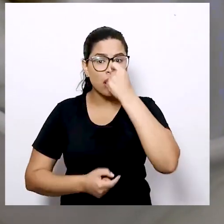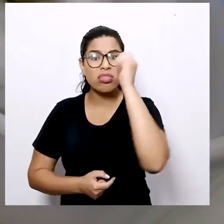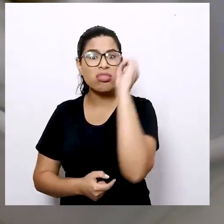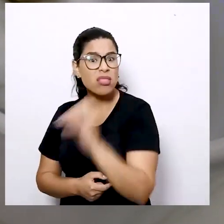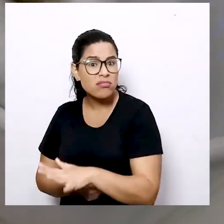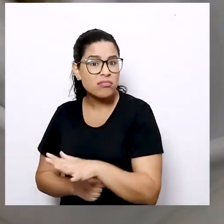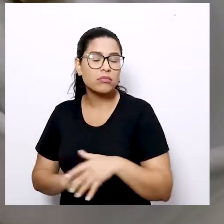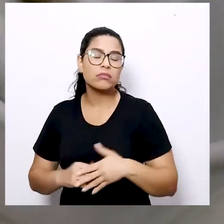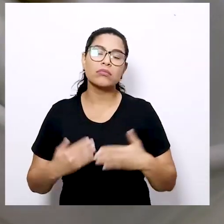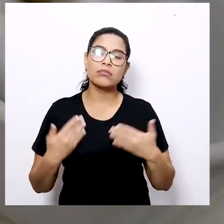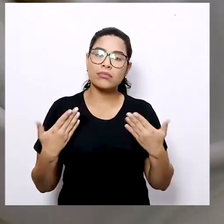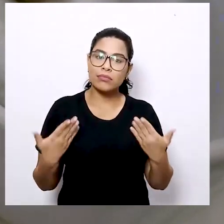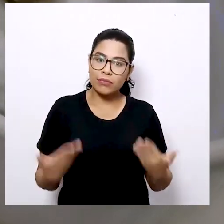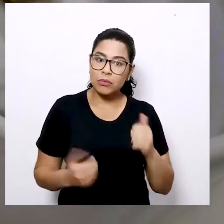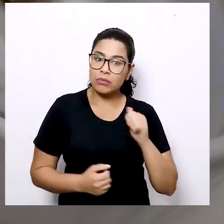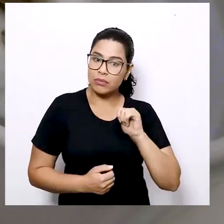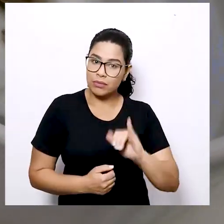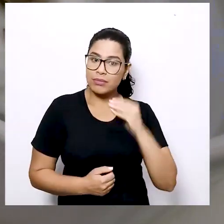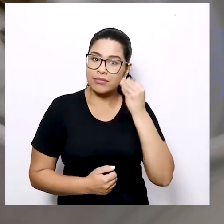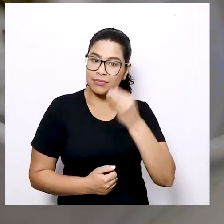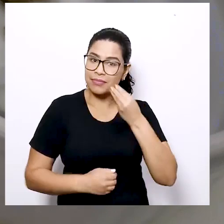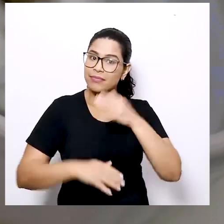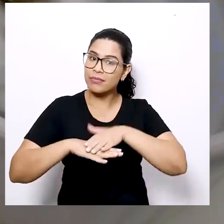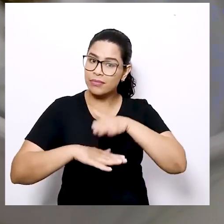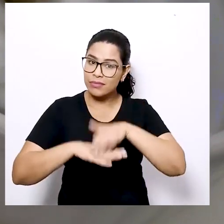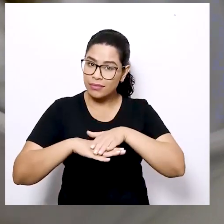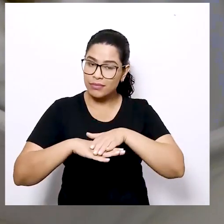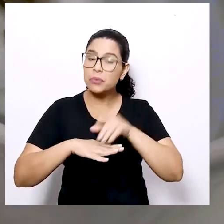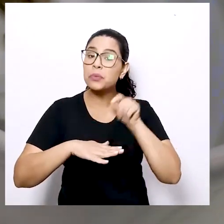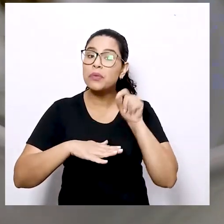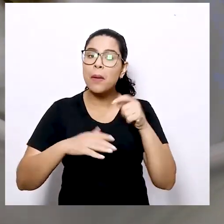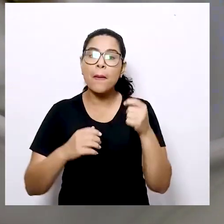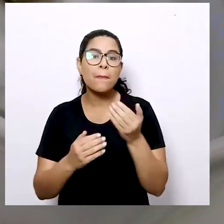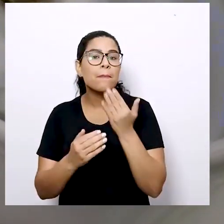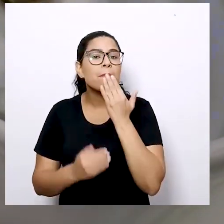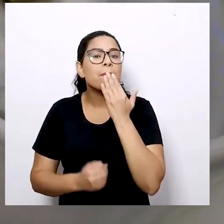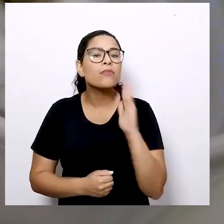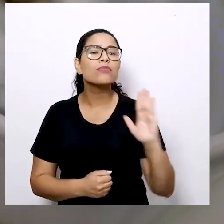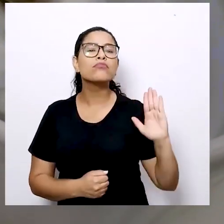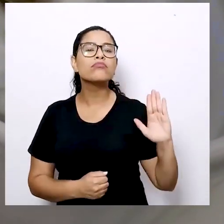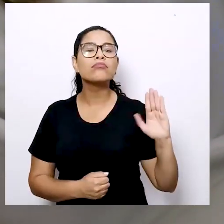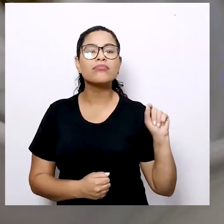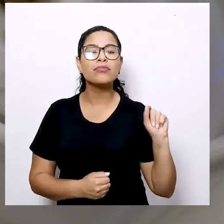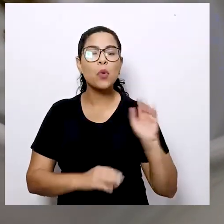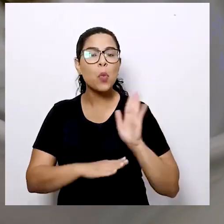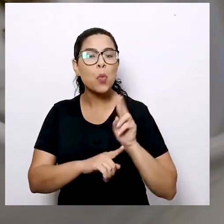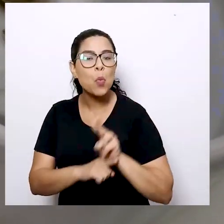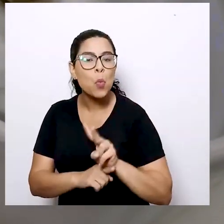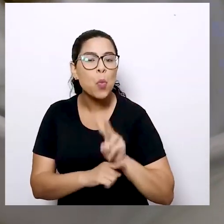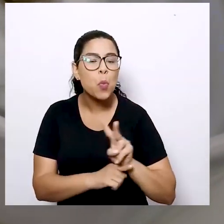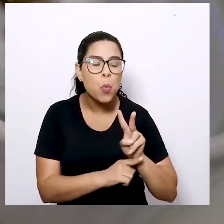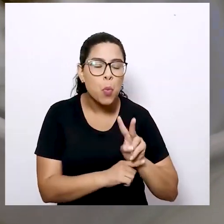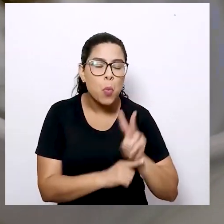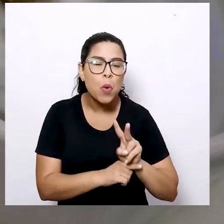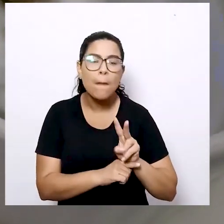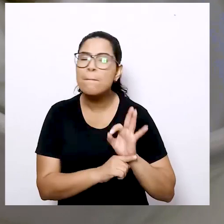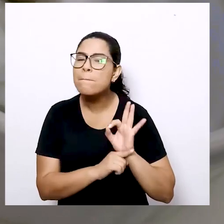lixo, não é mesmo? Então, se for fazer essa experiência, tem que prometer